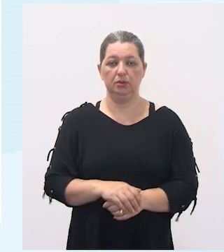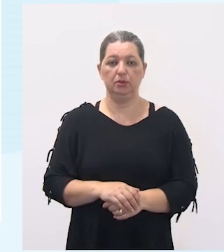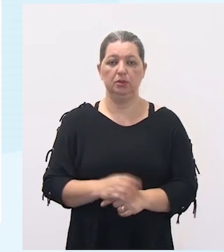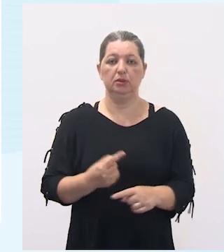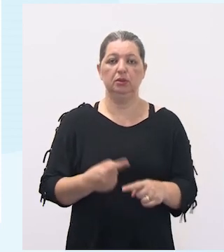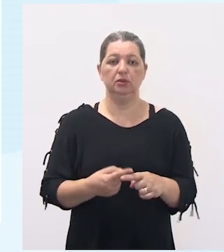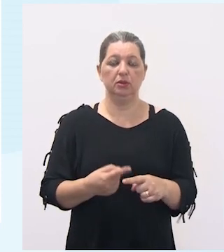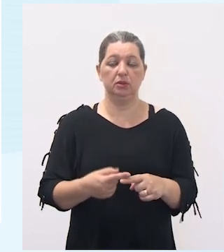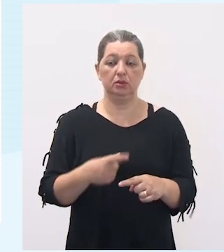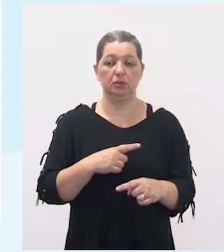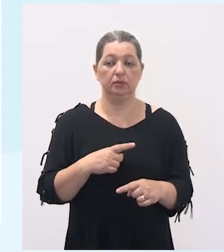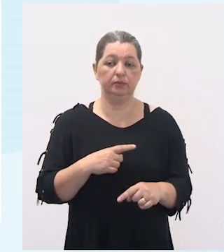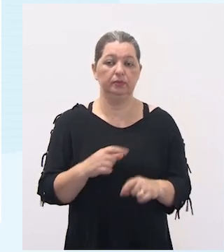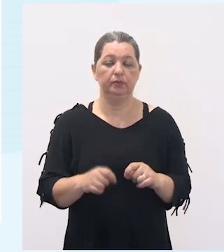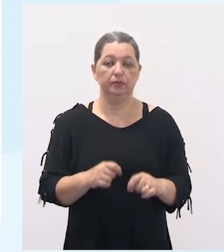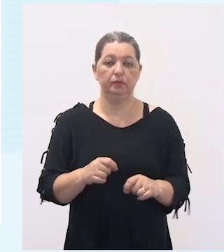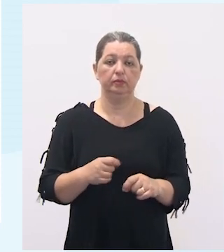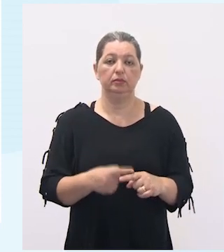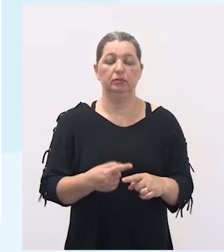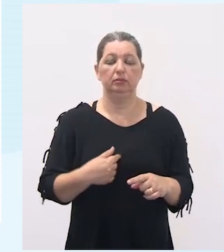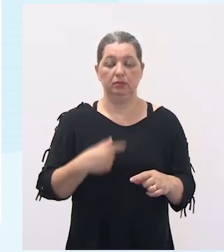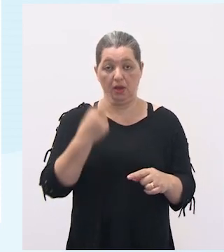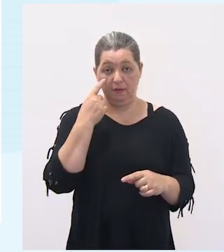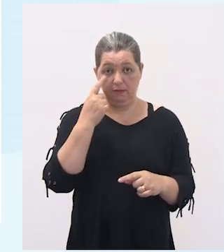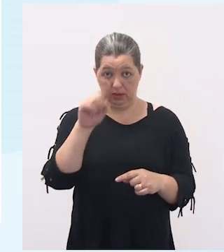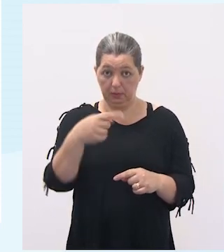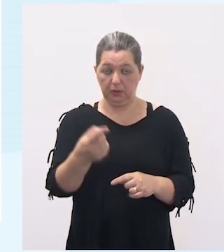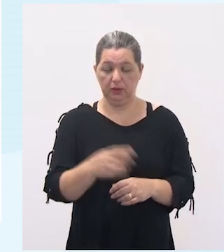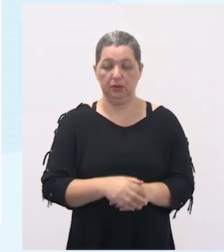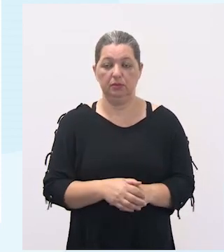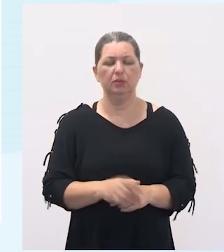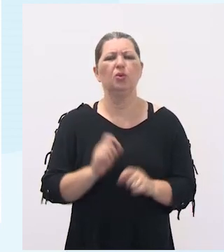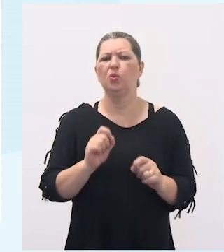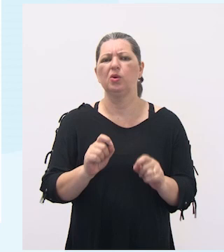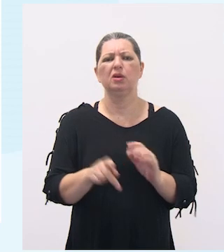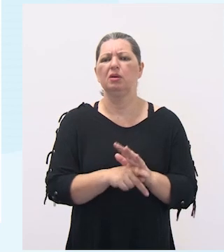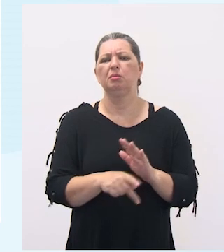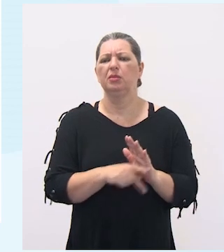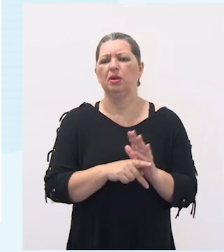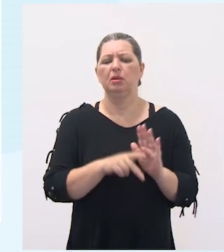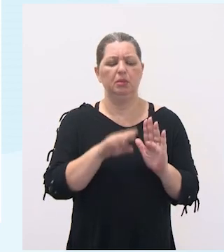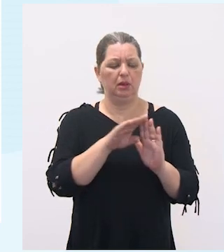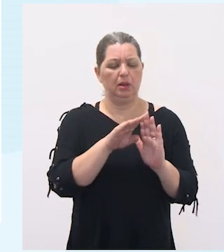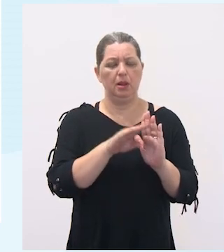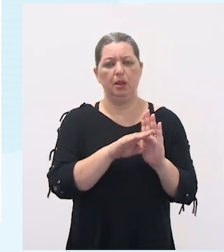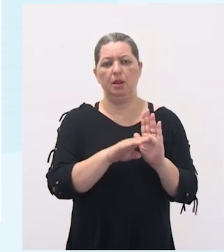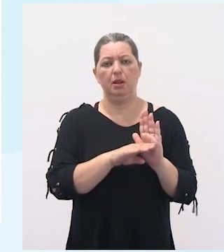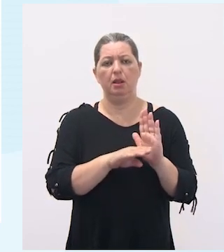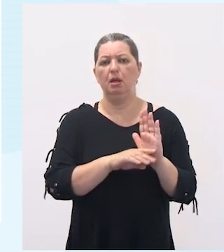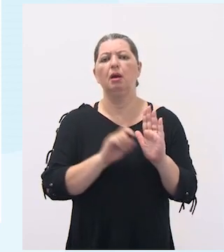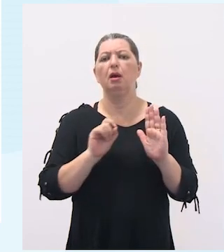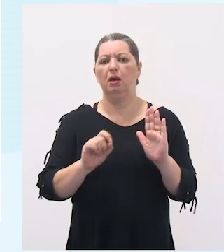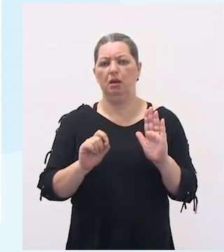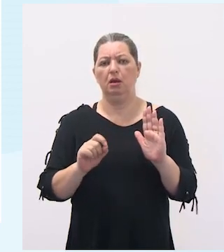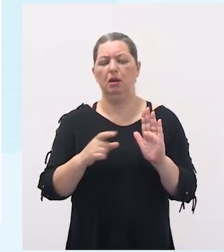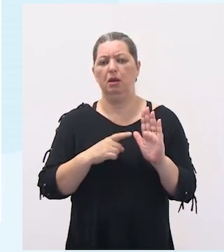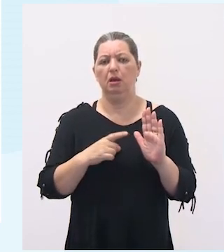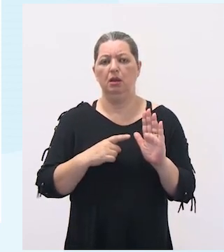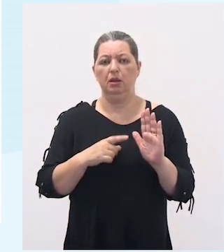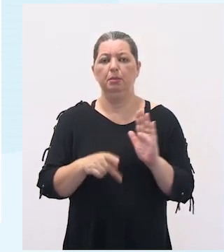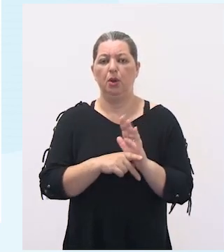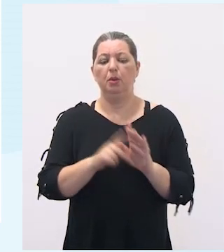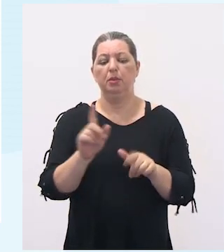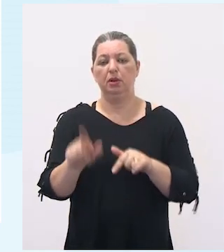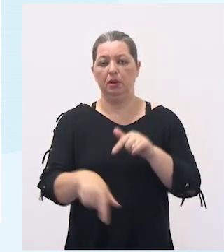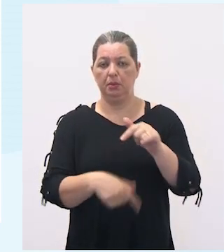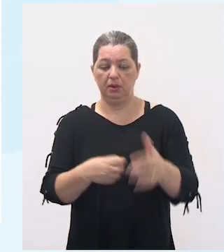matemática obedece a outros níveis que a gente vai ver daqui a pouco. Então, o que esse nível me indica? Me indica que uma habilidade ela pode ser trabalhada num